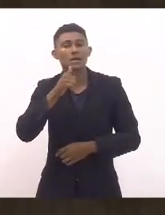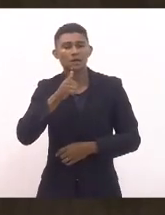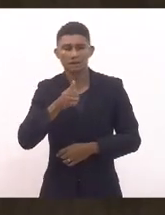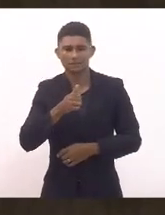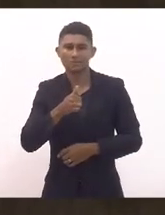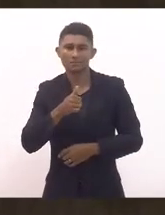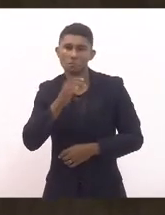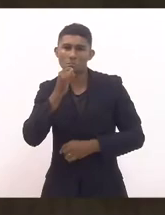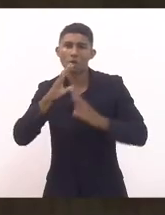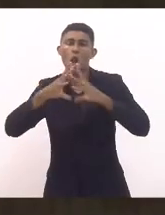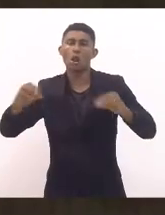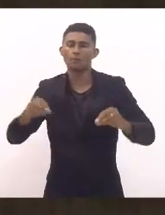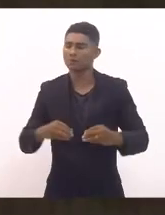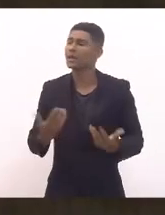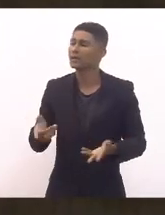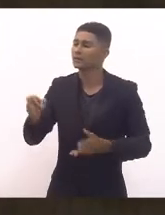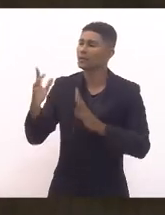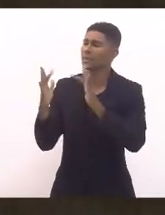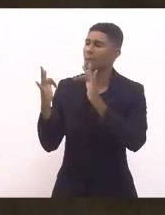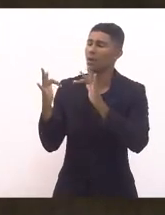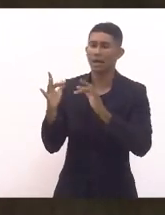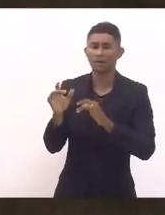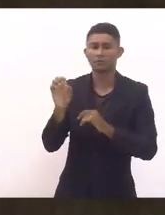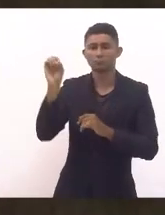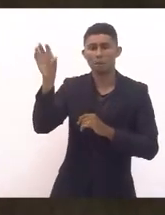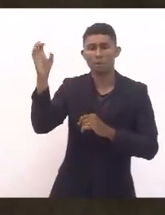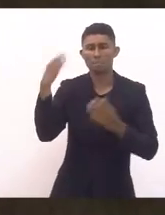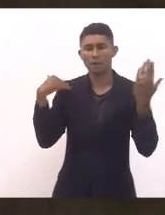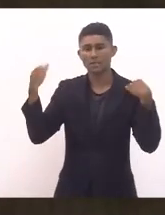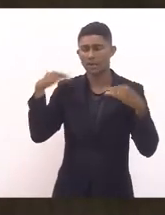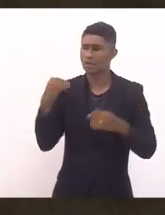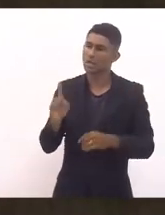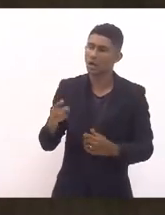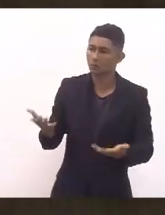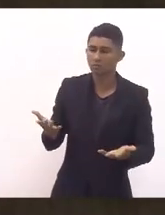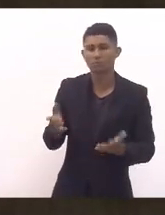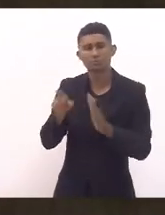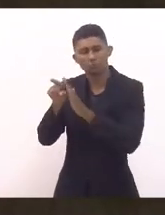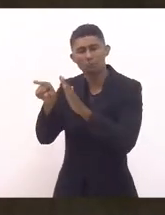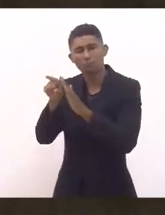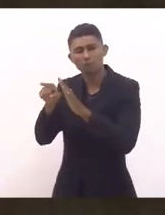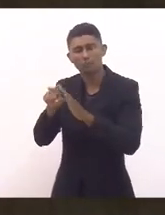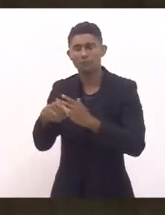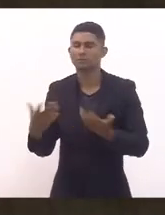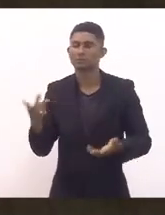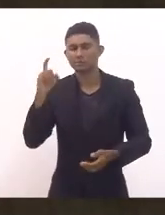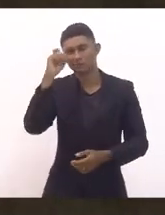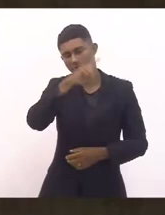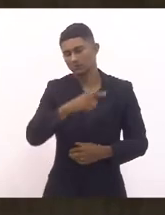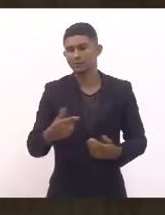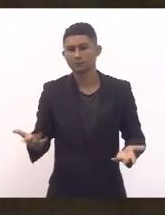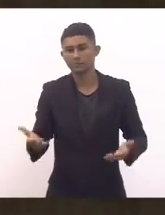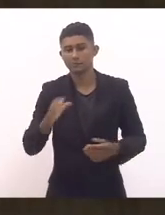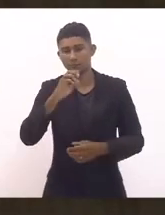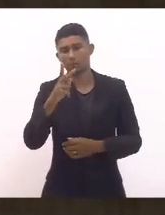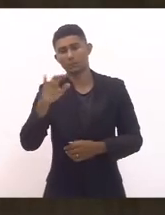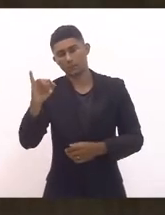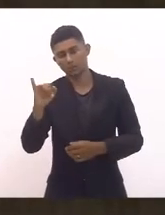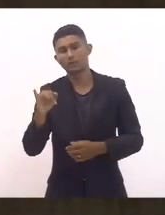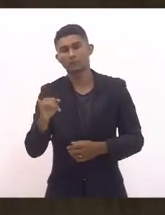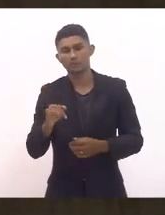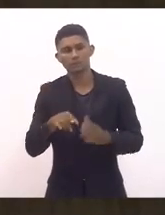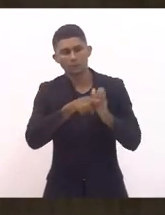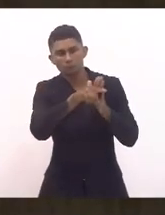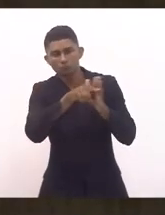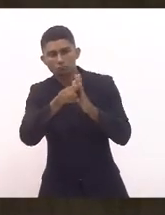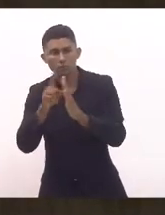foi sair com o namoradinho. Então, são situações extremamente absurdas. Então, essa CPI também sai com